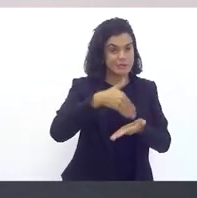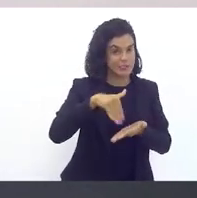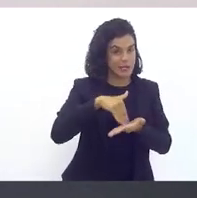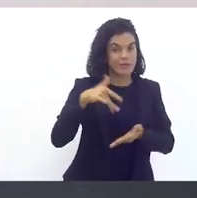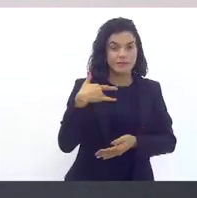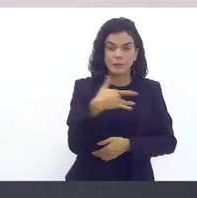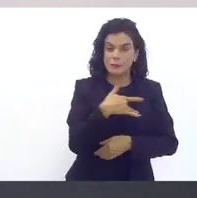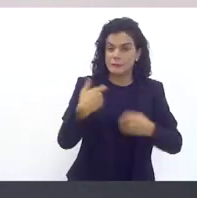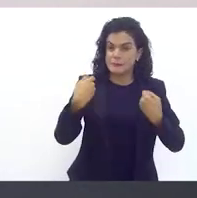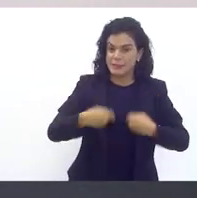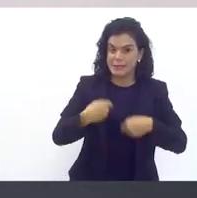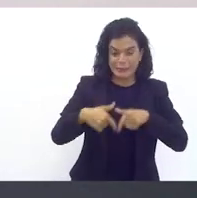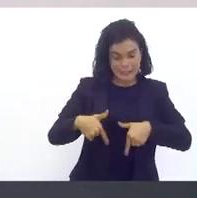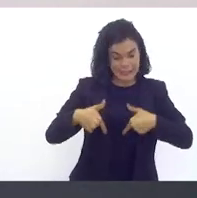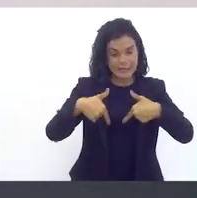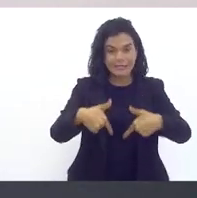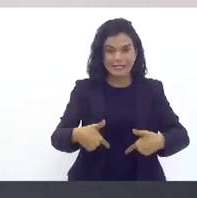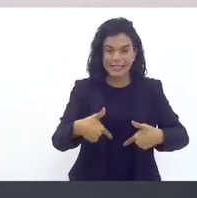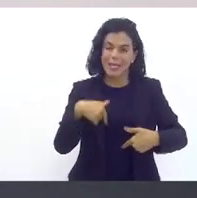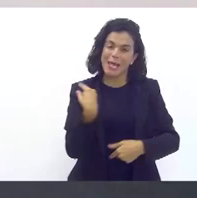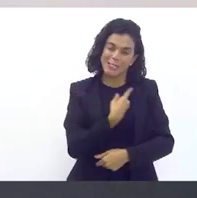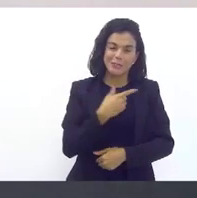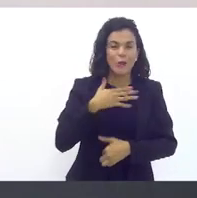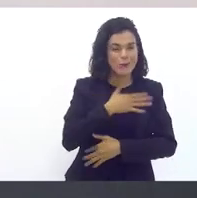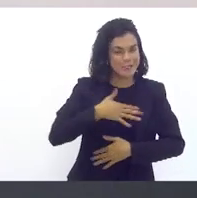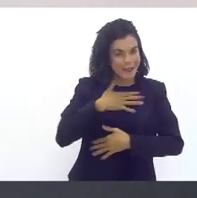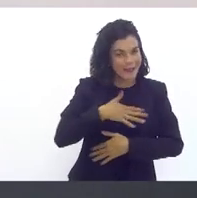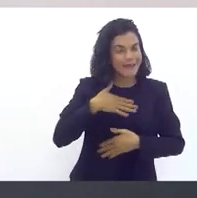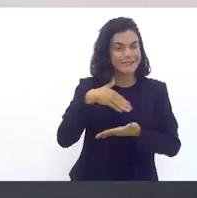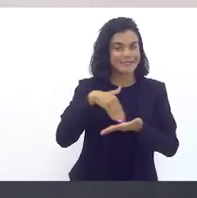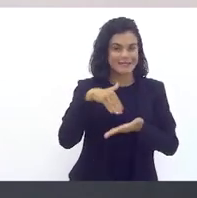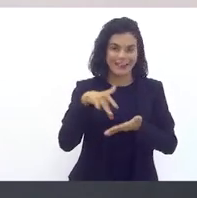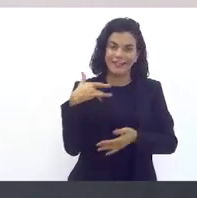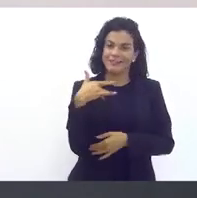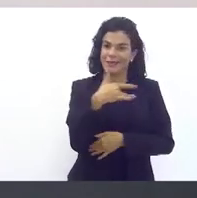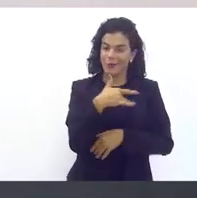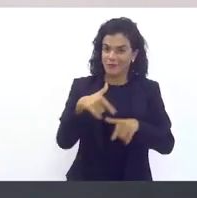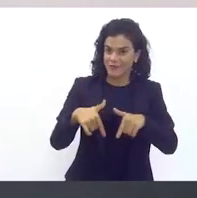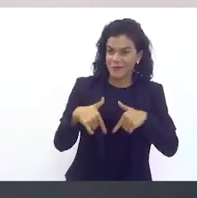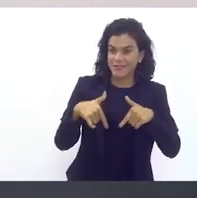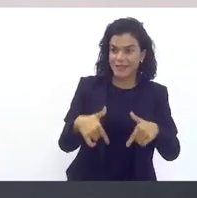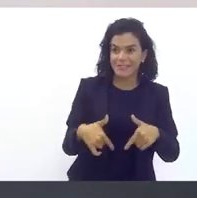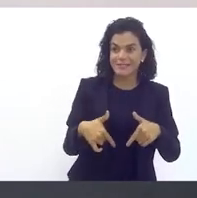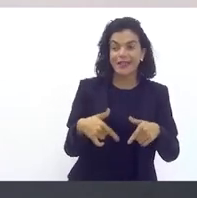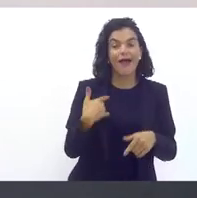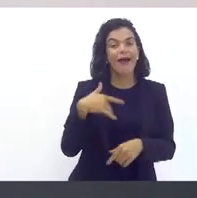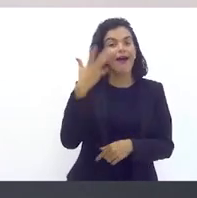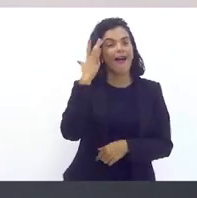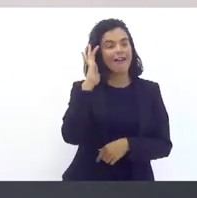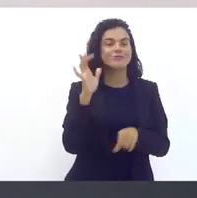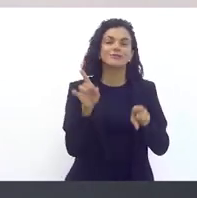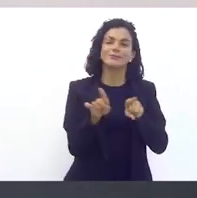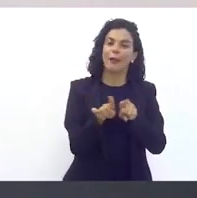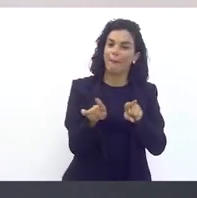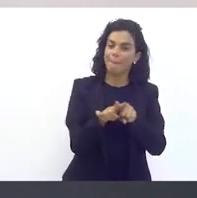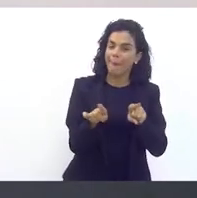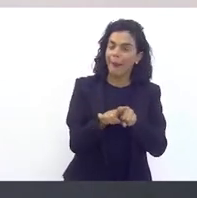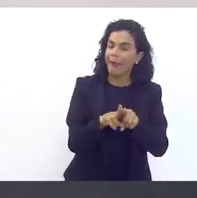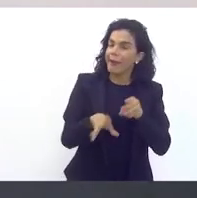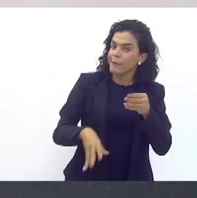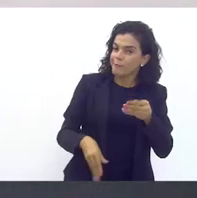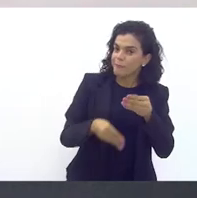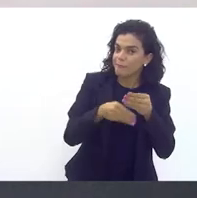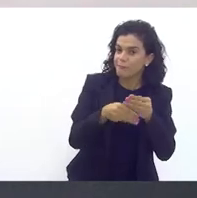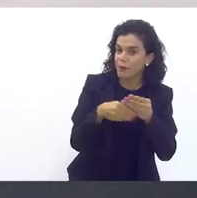que fazer. E a gente gostaria muito que a Secretaria de Saúde fizesse isso. E acho também que eu